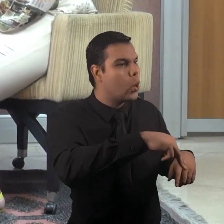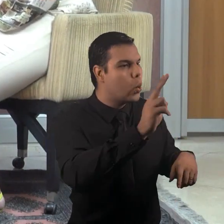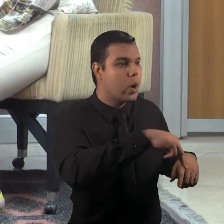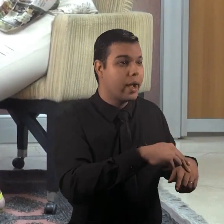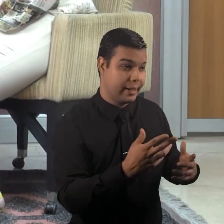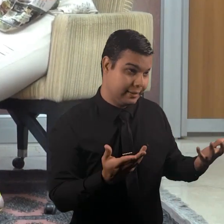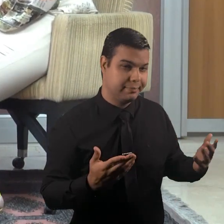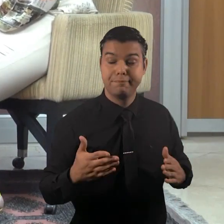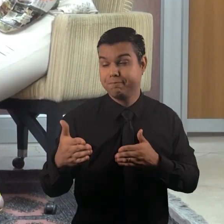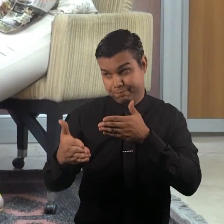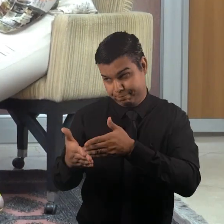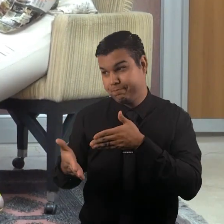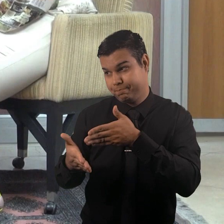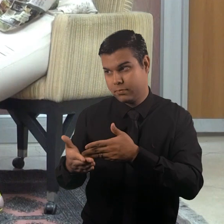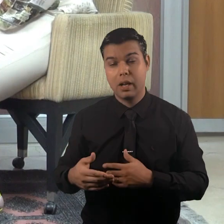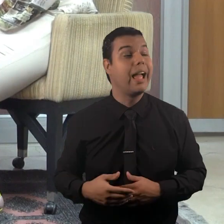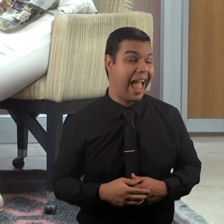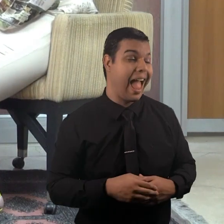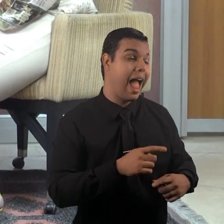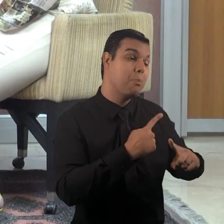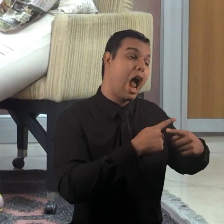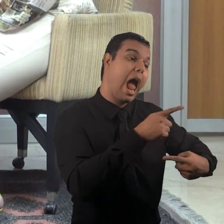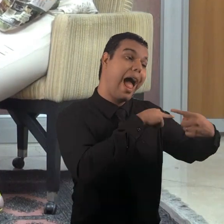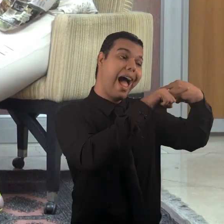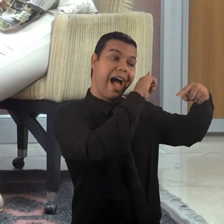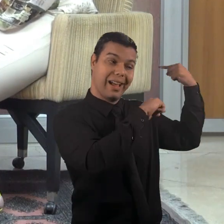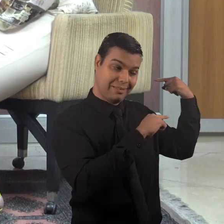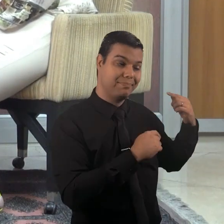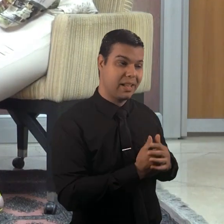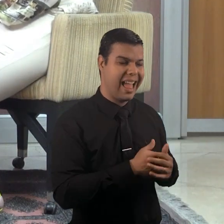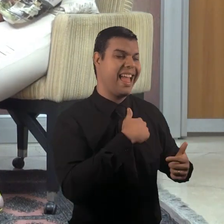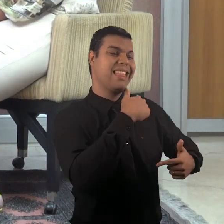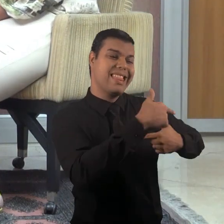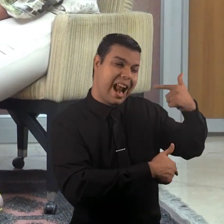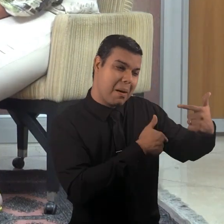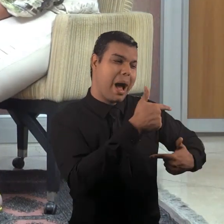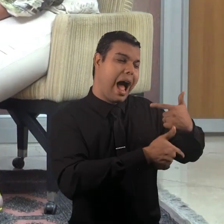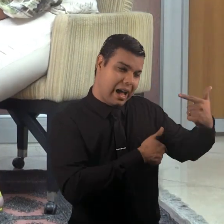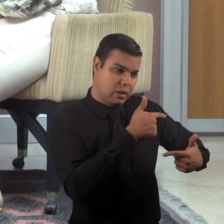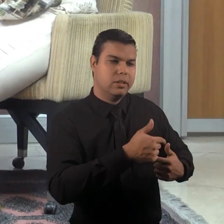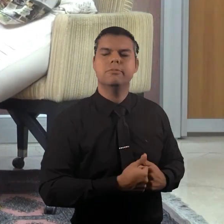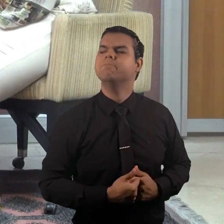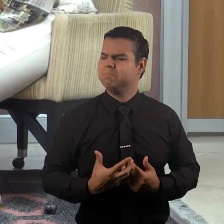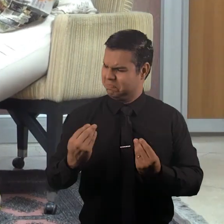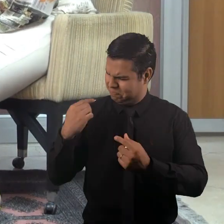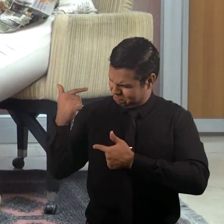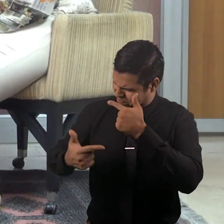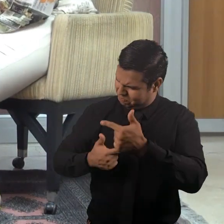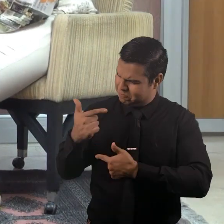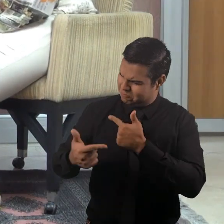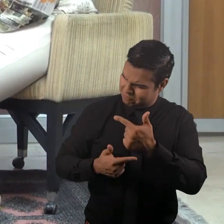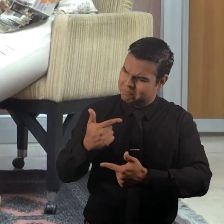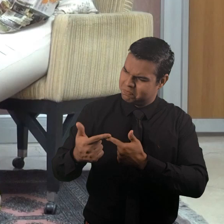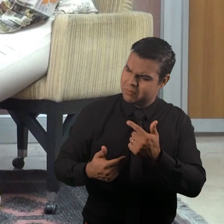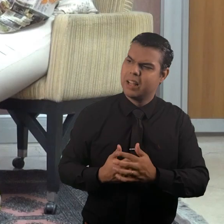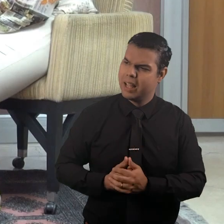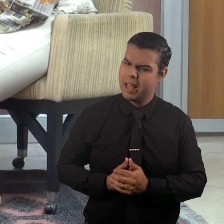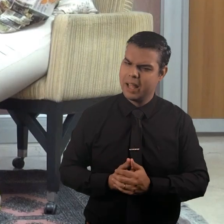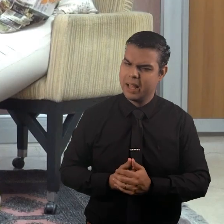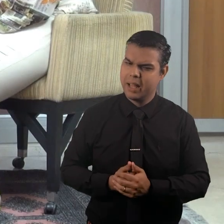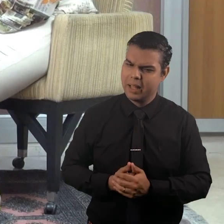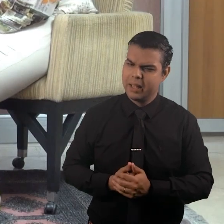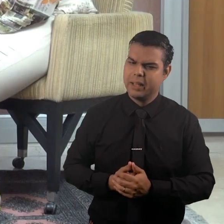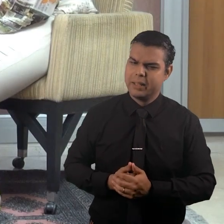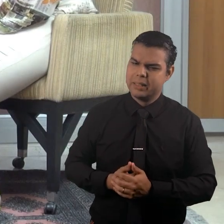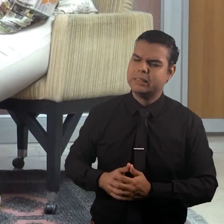Barreira. Que era uma geração anterior, bem anterior a mim. Então, isso tem muito trabalho pela frente, né? Muito trabalho, muito